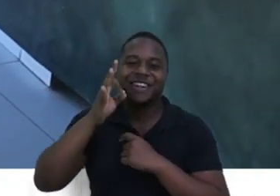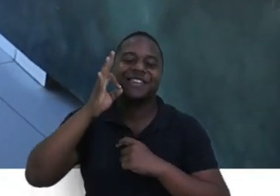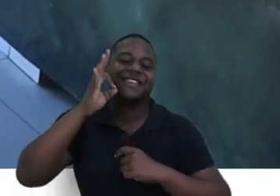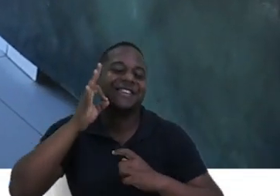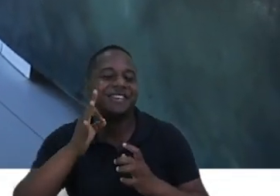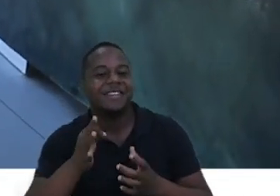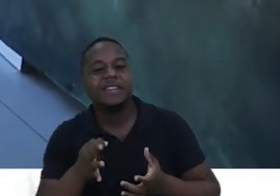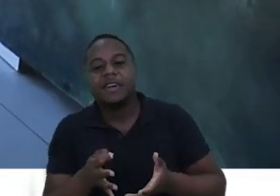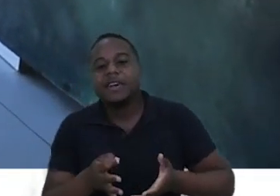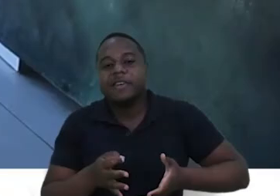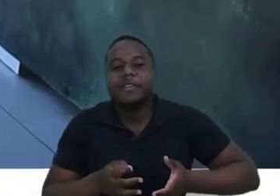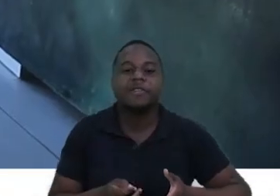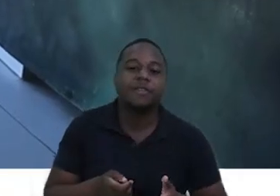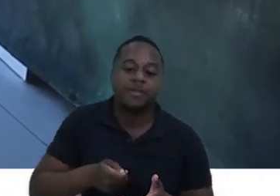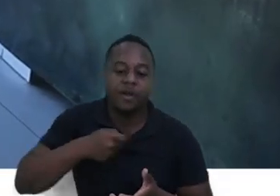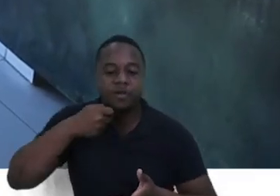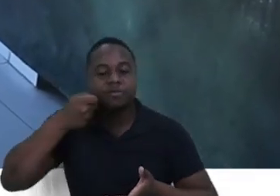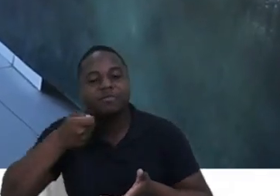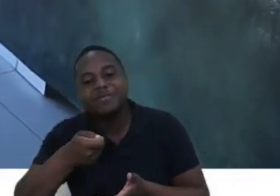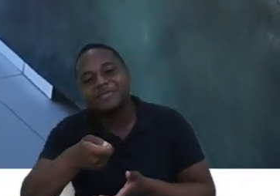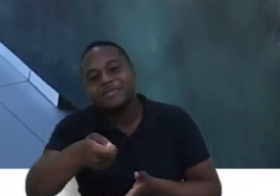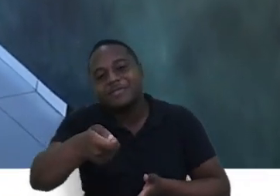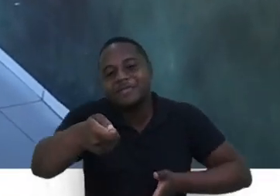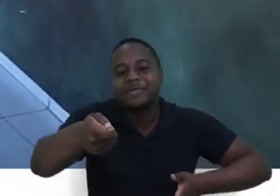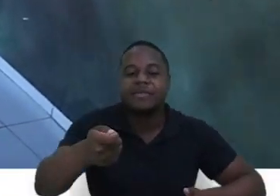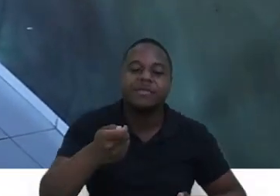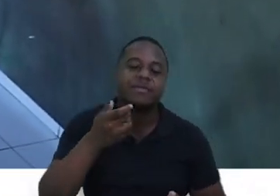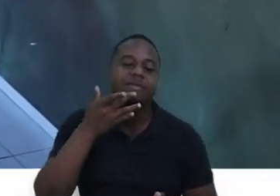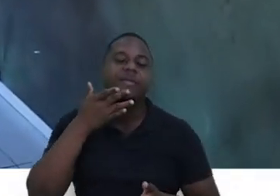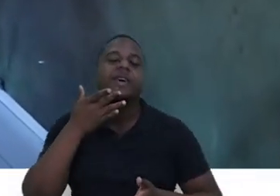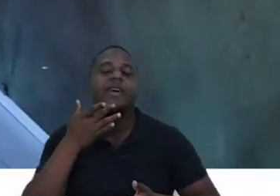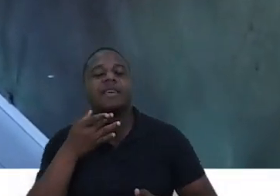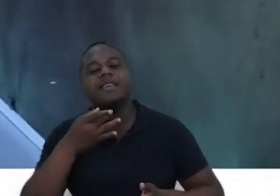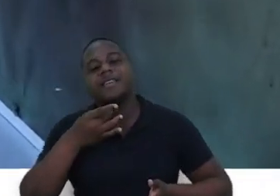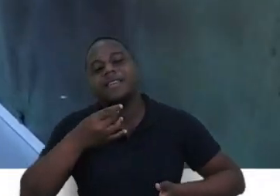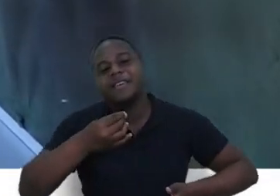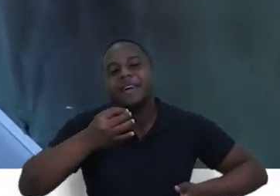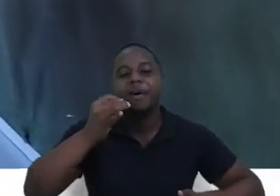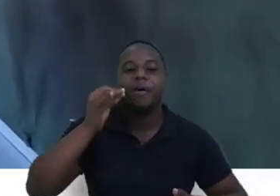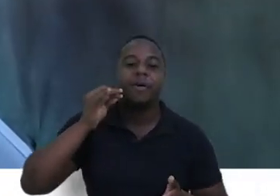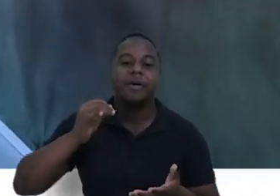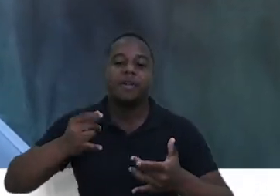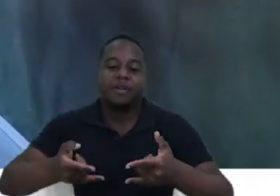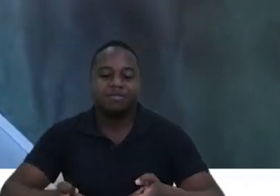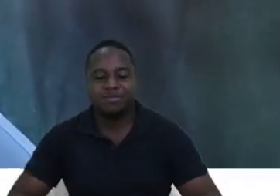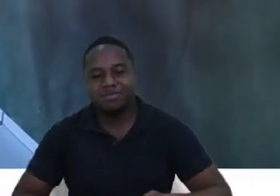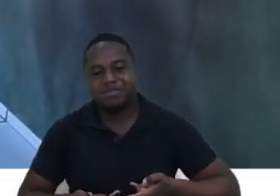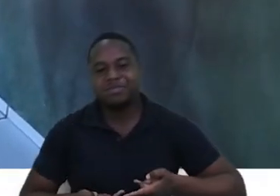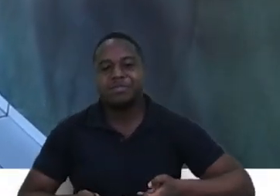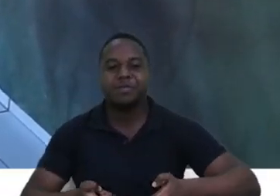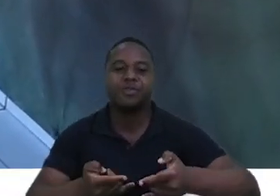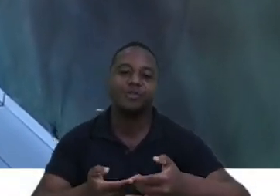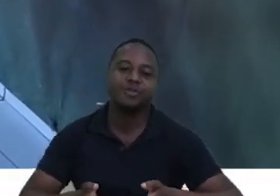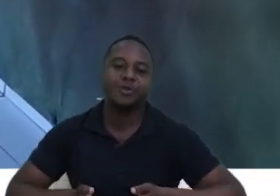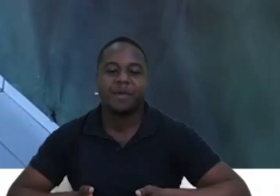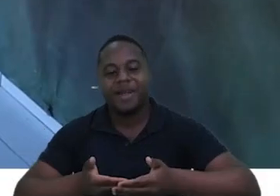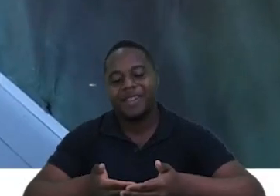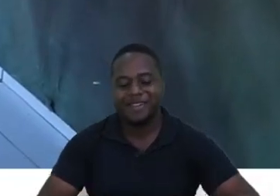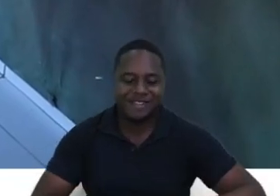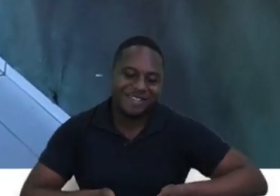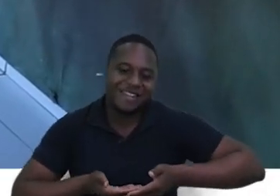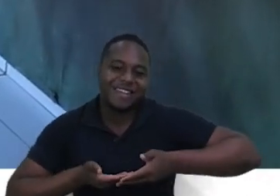se levantar. Dou comida na boca, mato a tua sede. Arma minha rede e vou